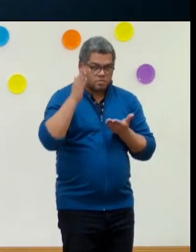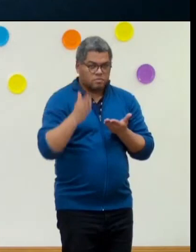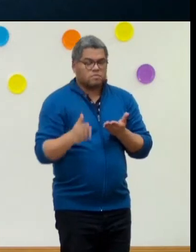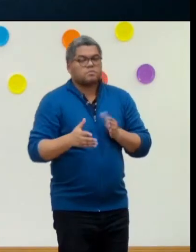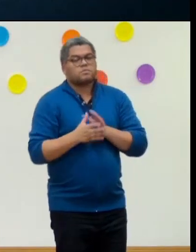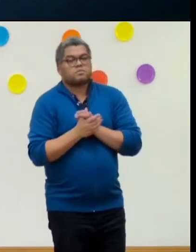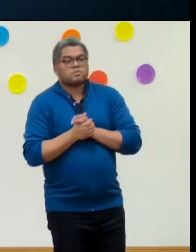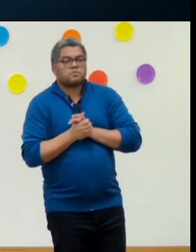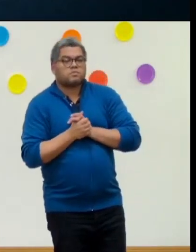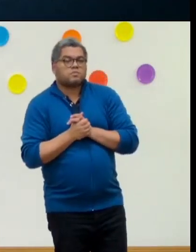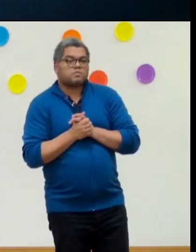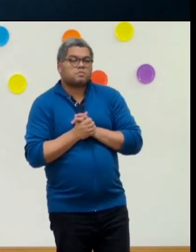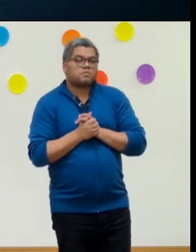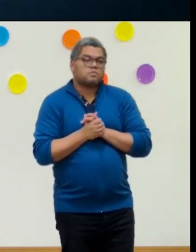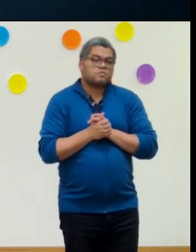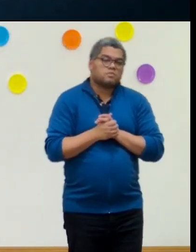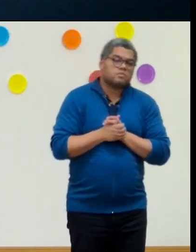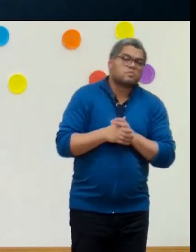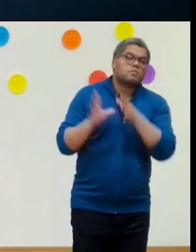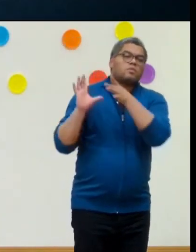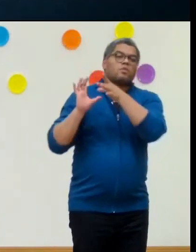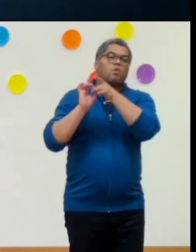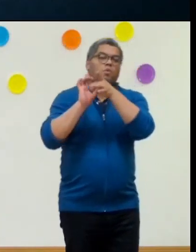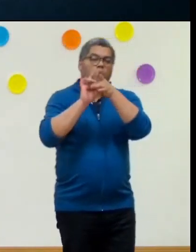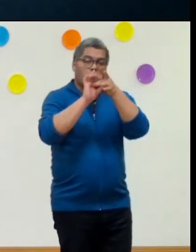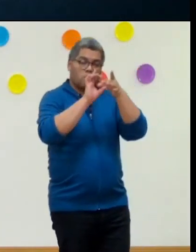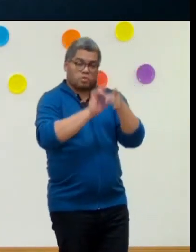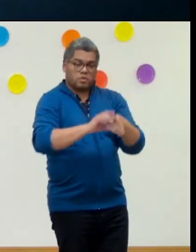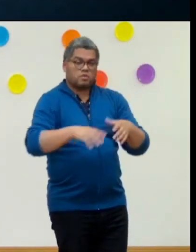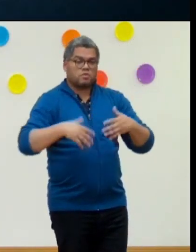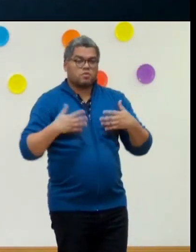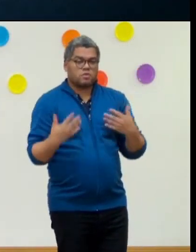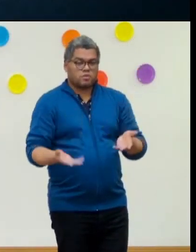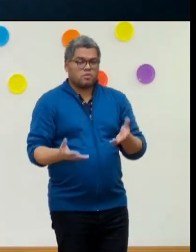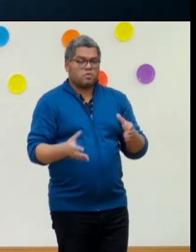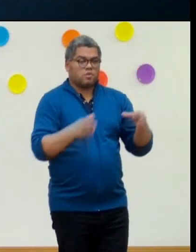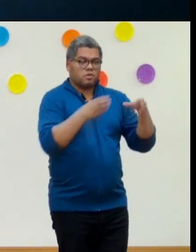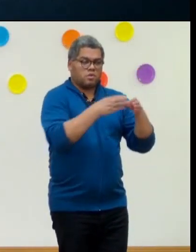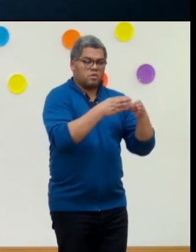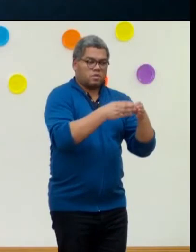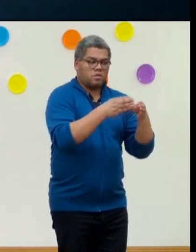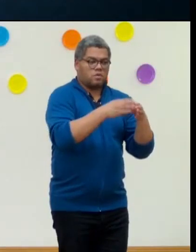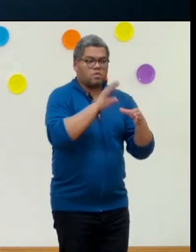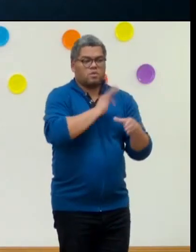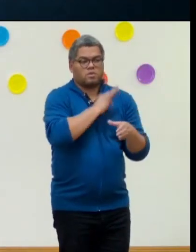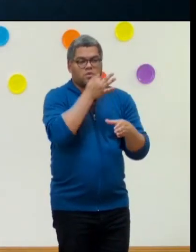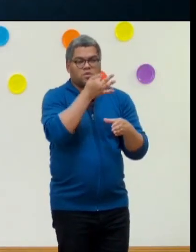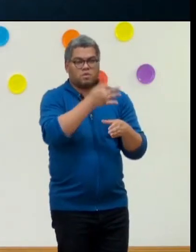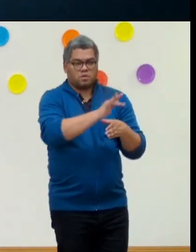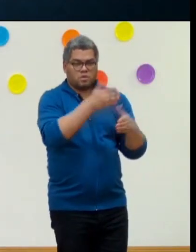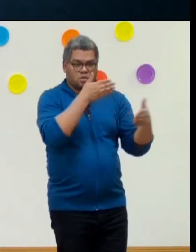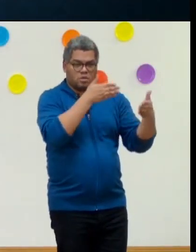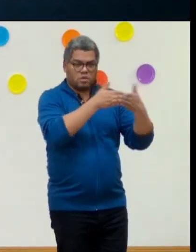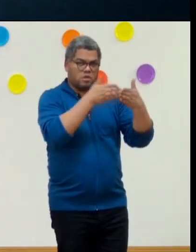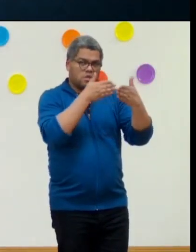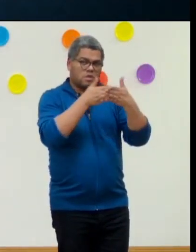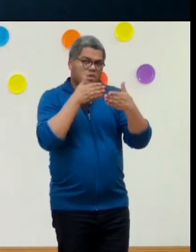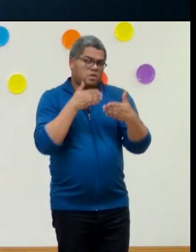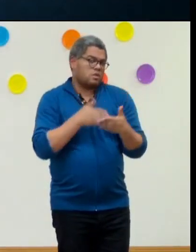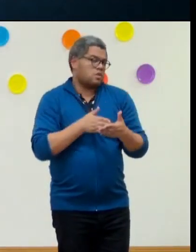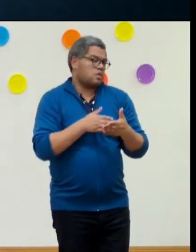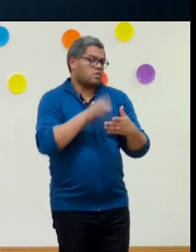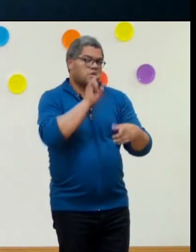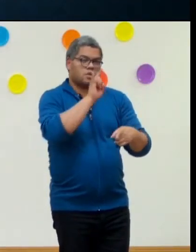ponto do contexto ali é o seguinte: os escribas e os fariseus limitavam o adultério somente ao